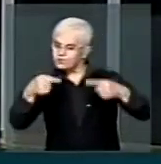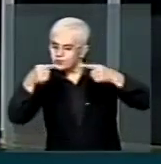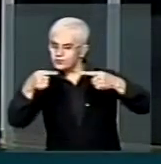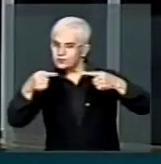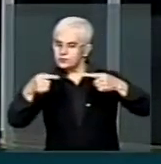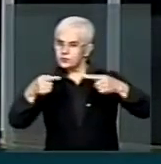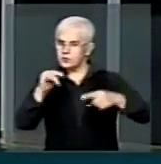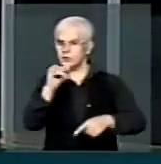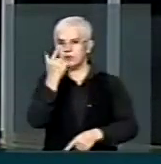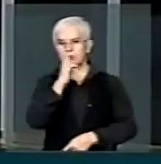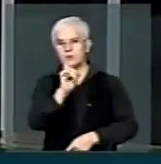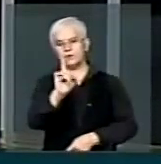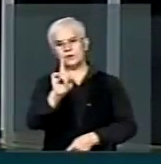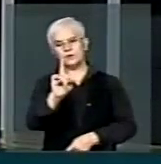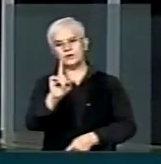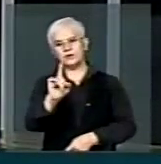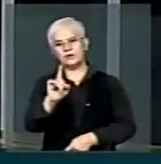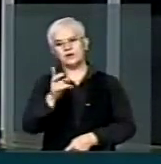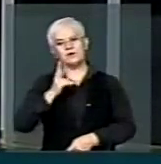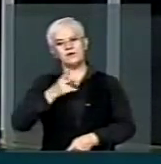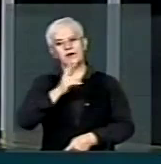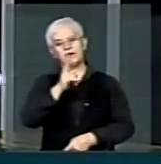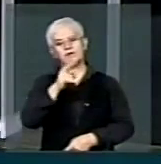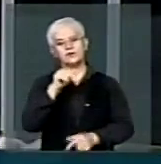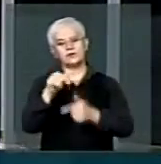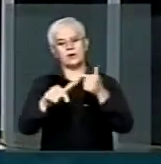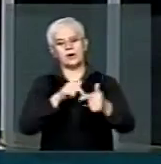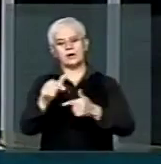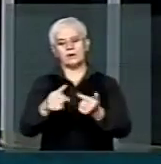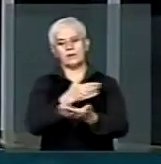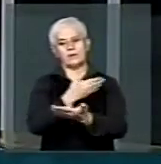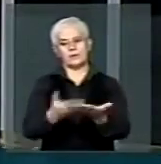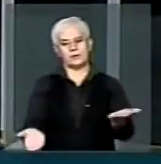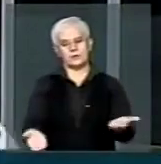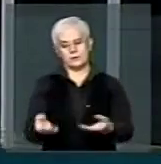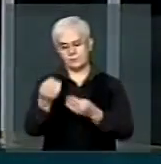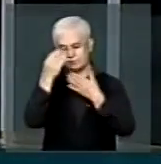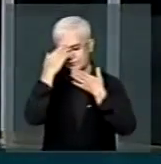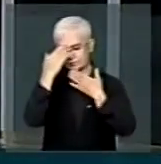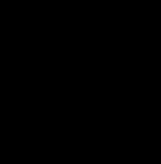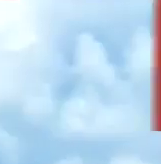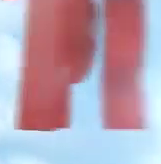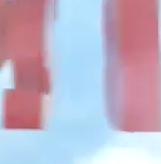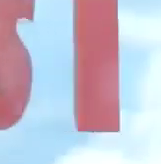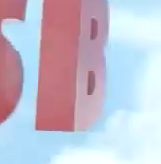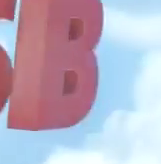continuaremos perdendo essa batalha. Obrigada.